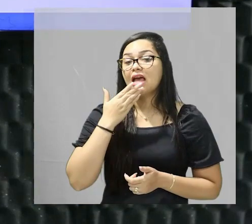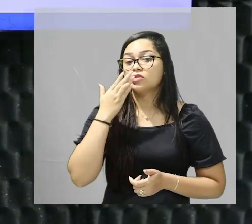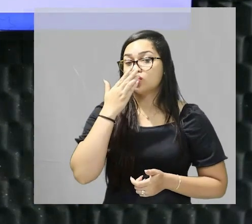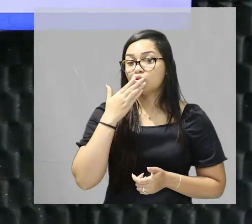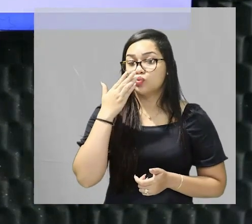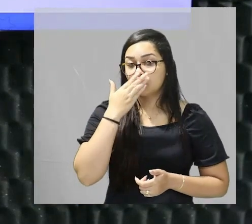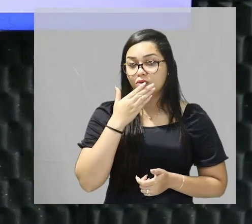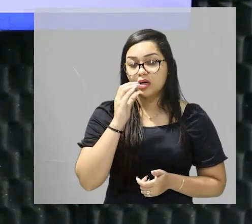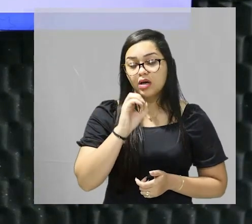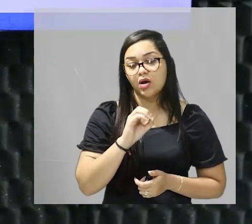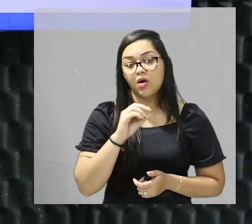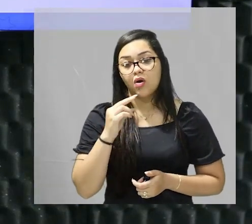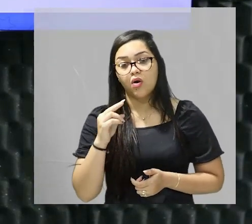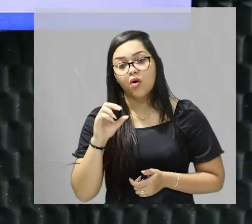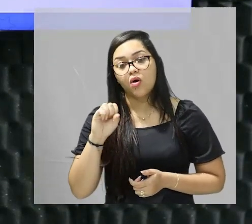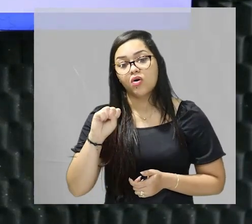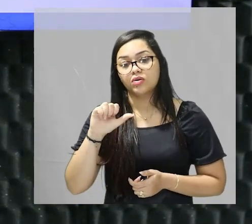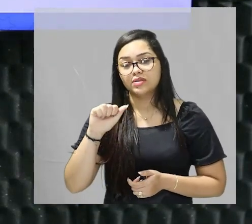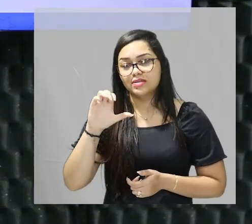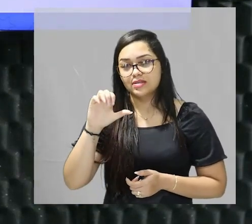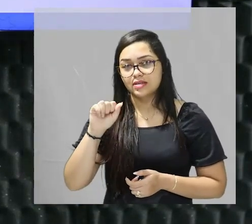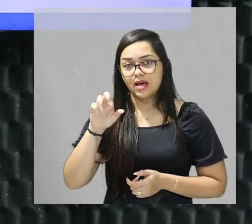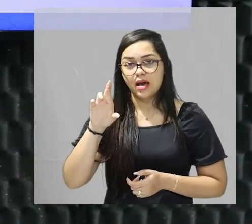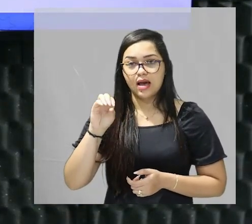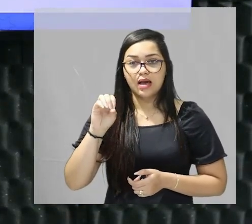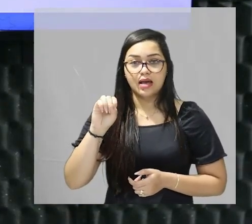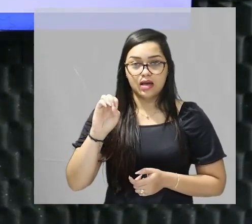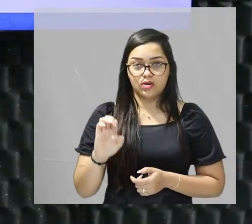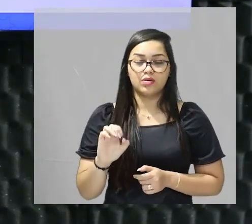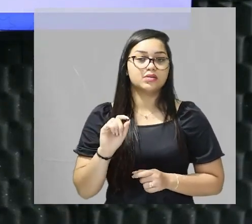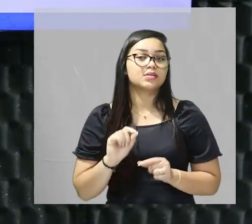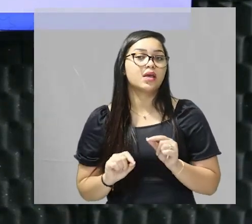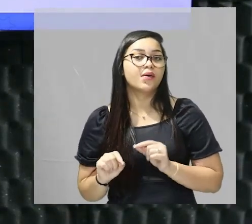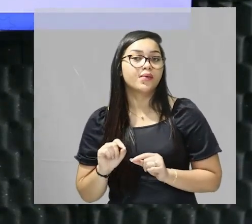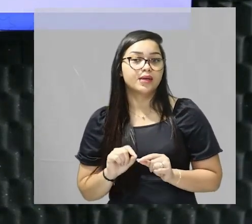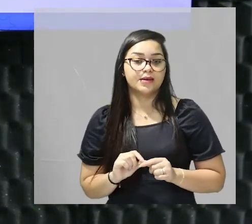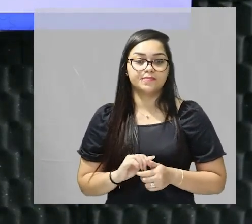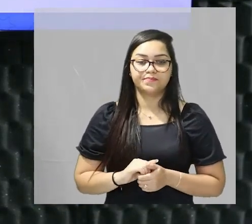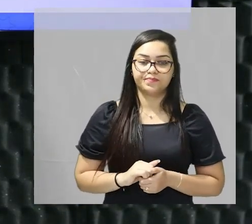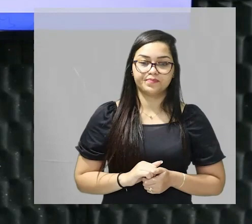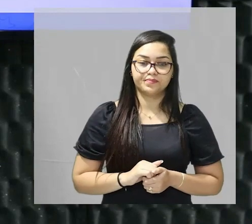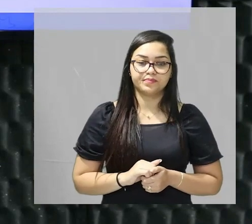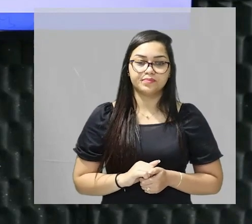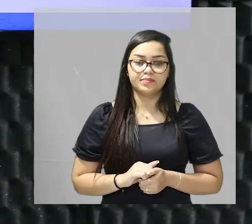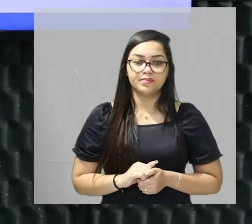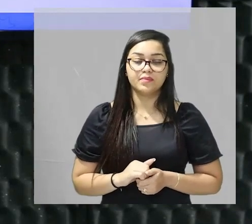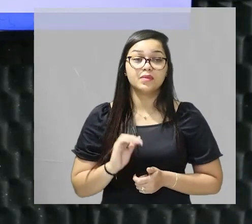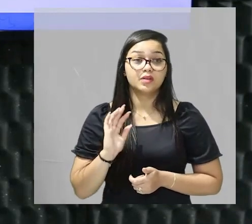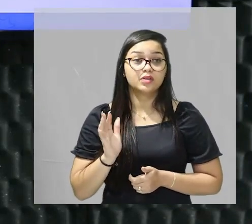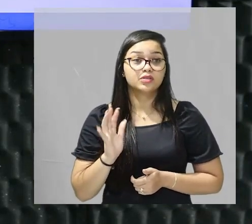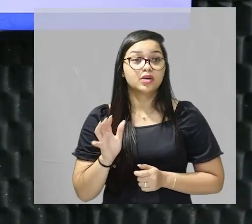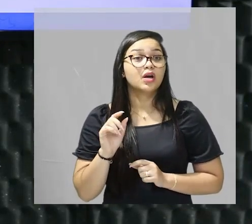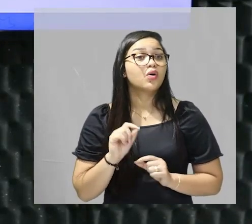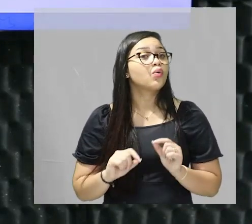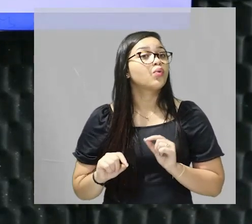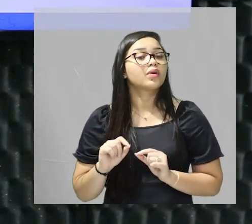ok? Ou sacarose, são, né? É uma substância, melhor dizendo, é uma substância